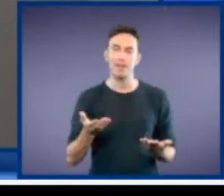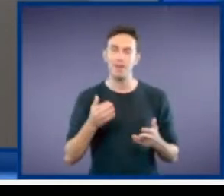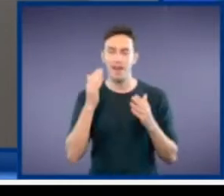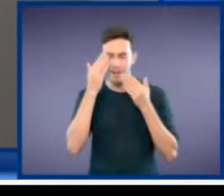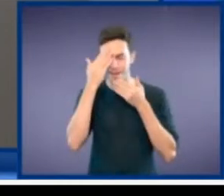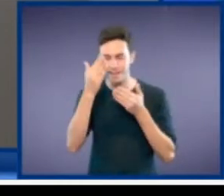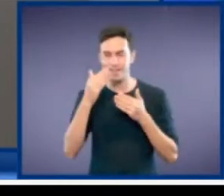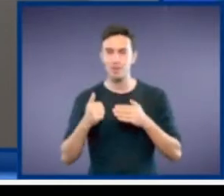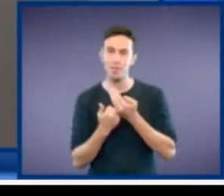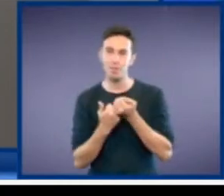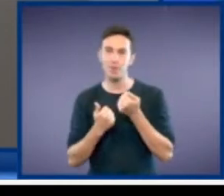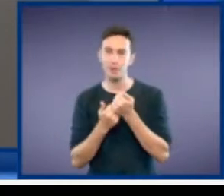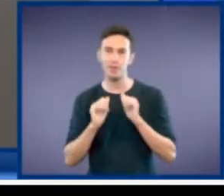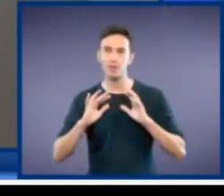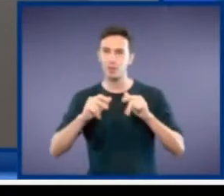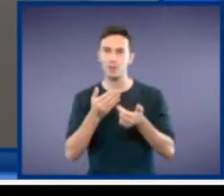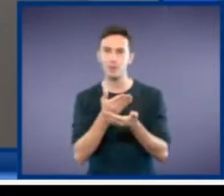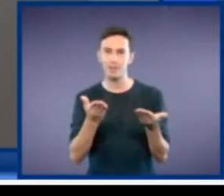Muito obrigado.